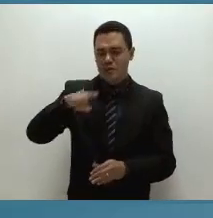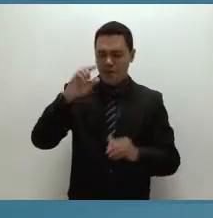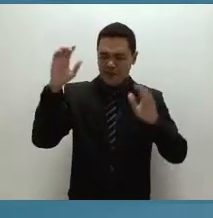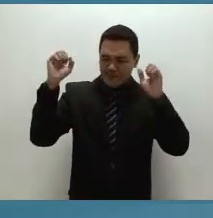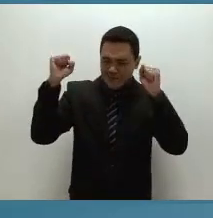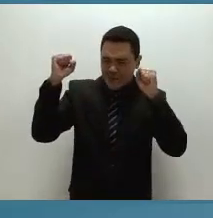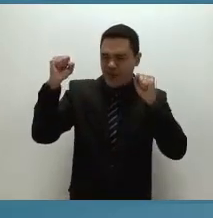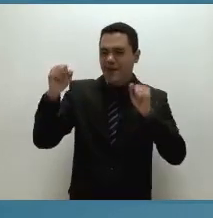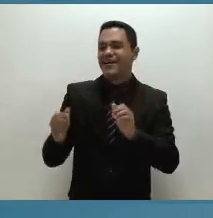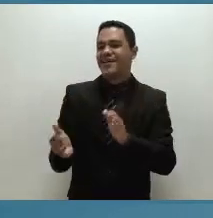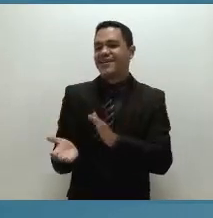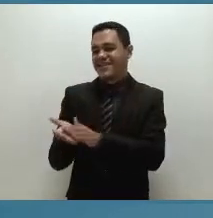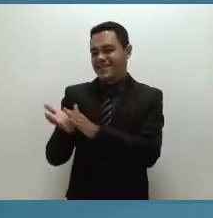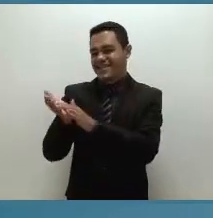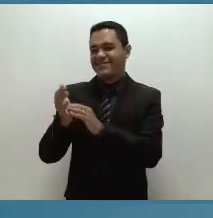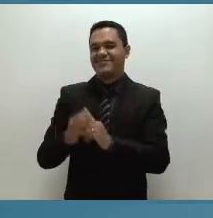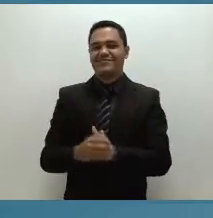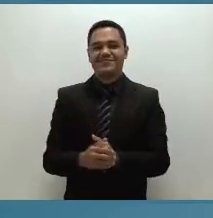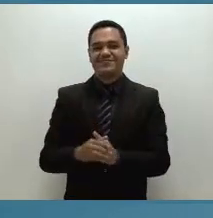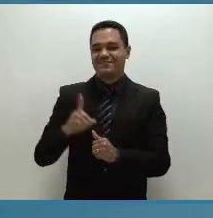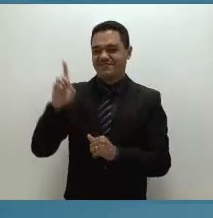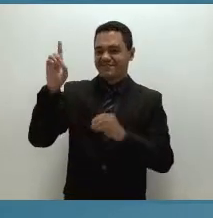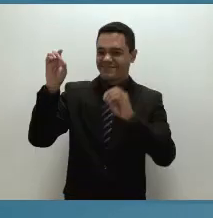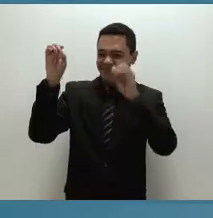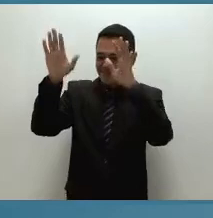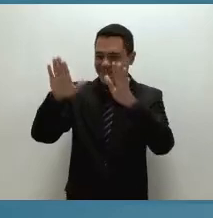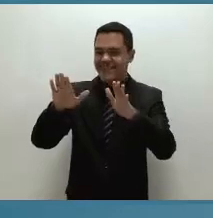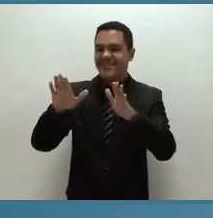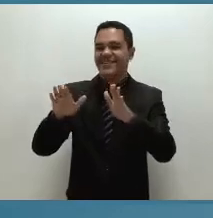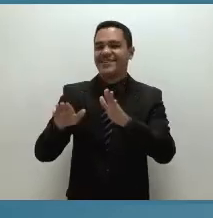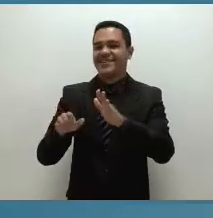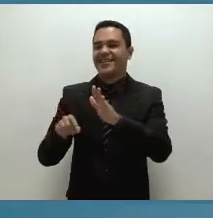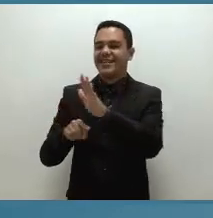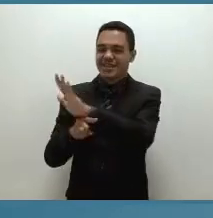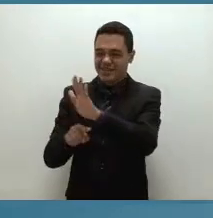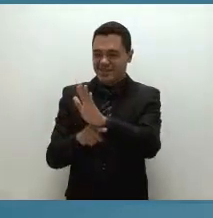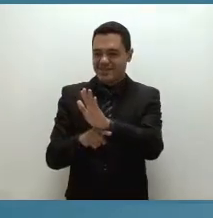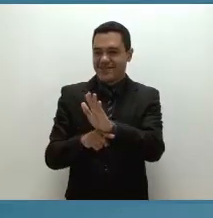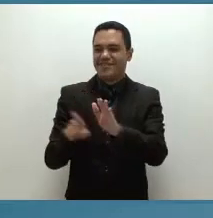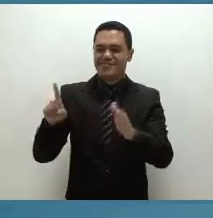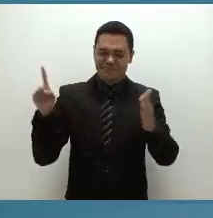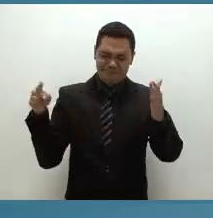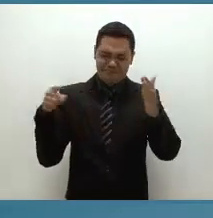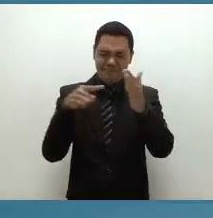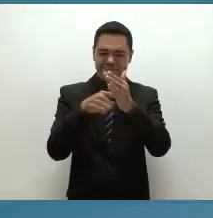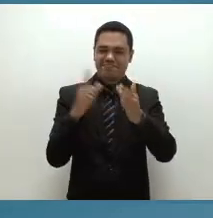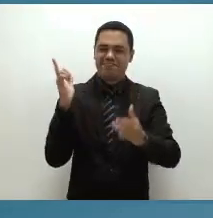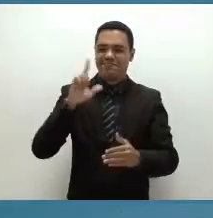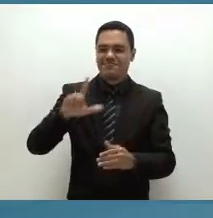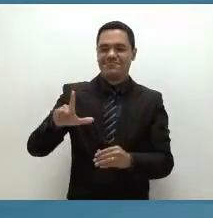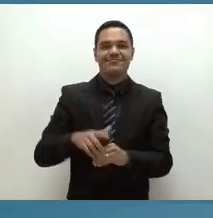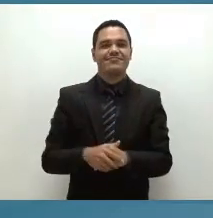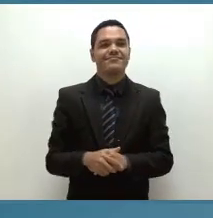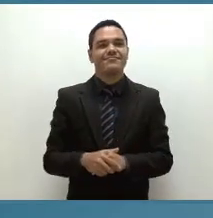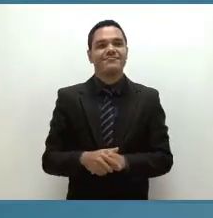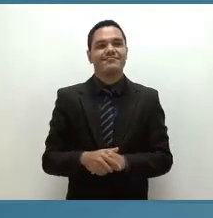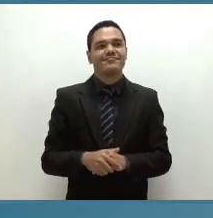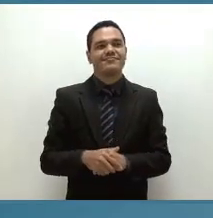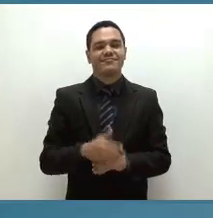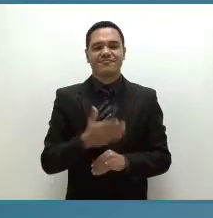direção. Que você vai cumprir o seu papel dentro da coisa do Deus. E quanto aos colegas da